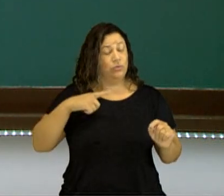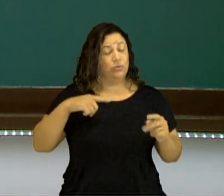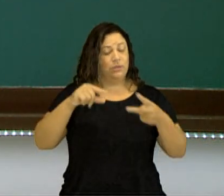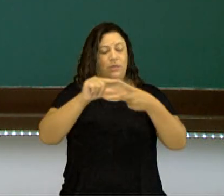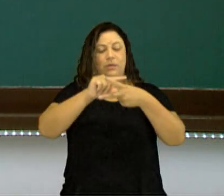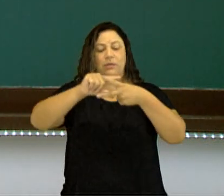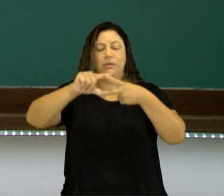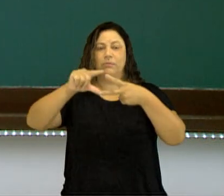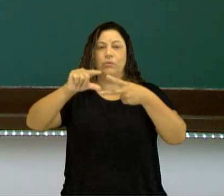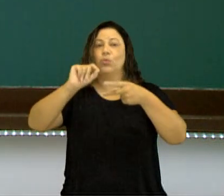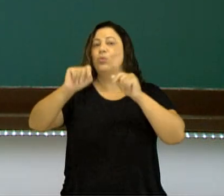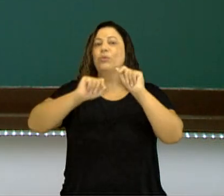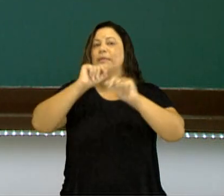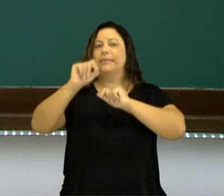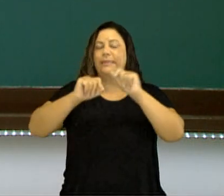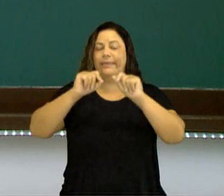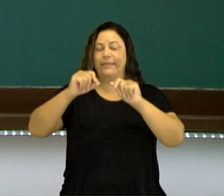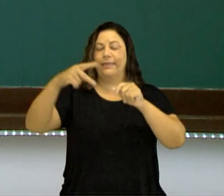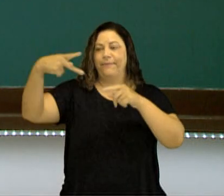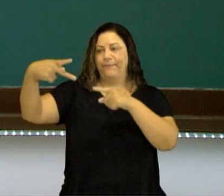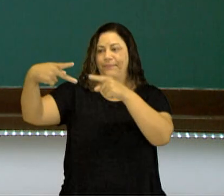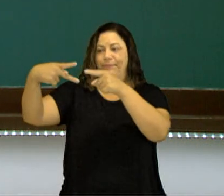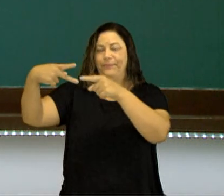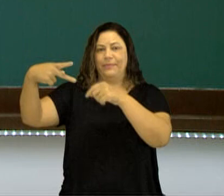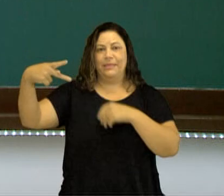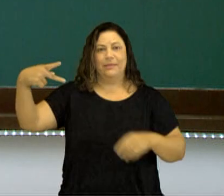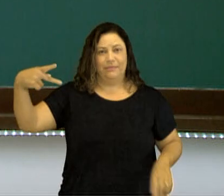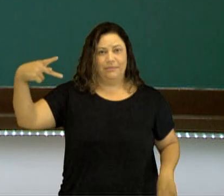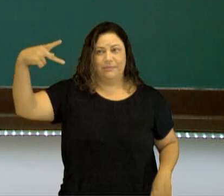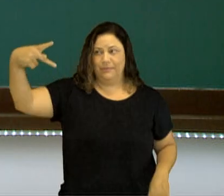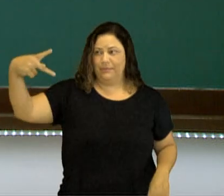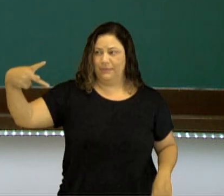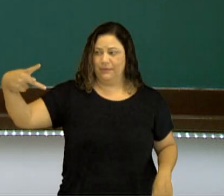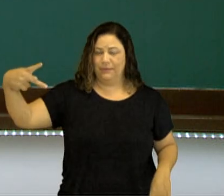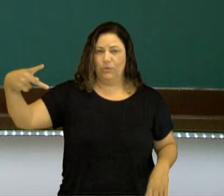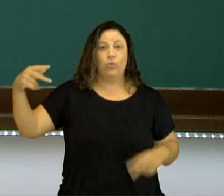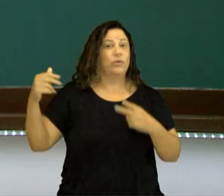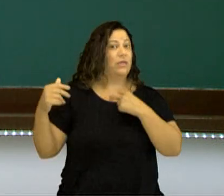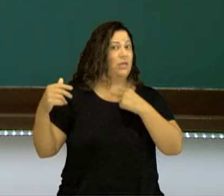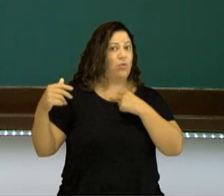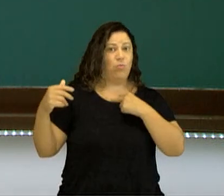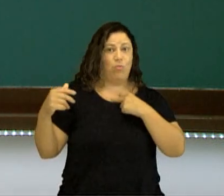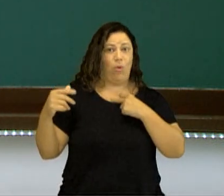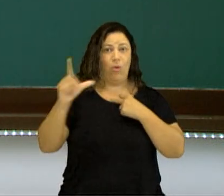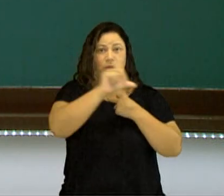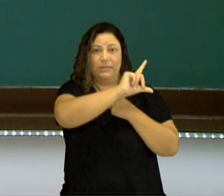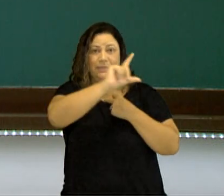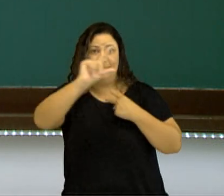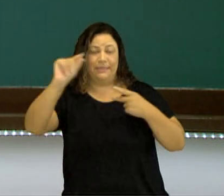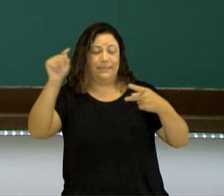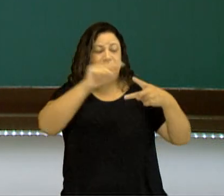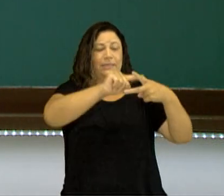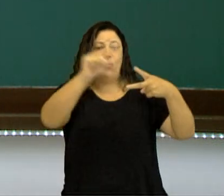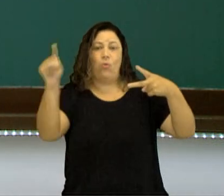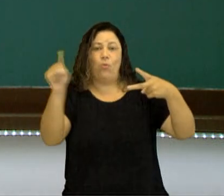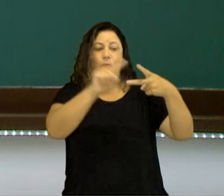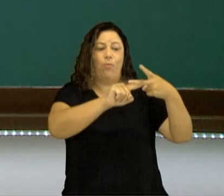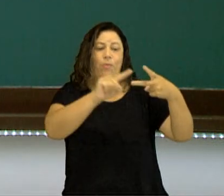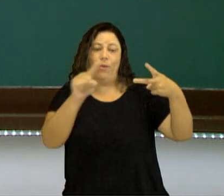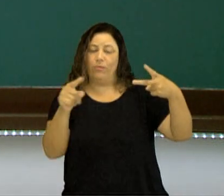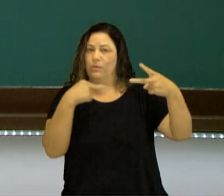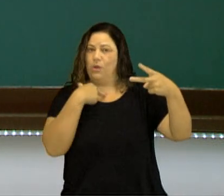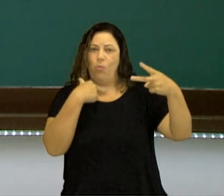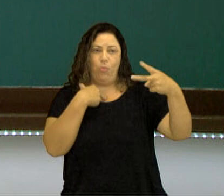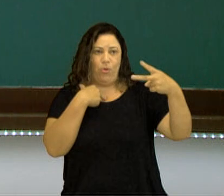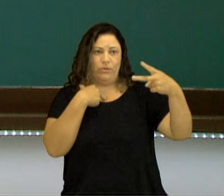Então, chegar duas flechas não tem problema. O que não pode é sair duas flechas. Aqui saiu uma de cada vez,